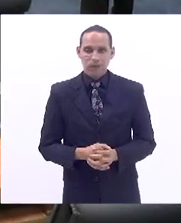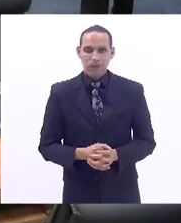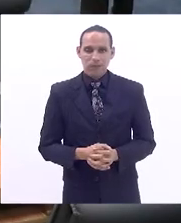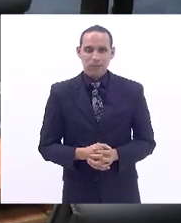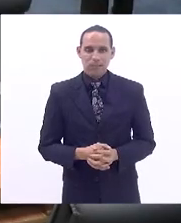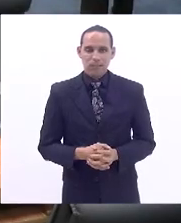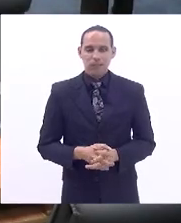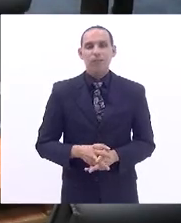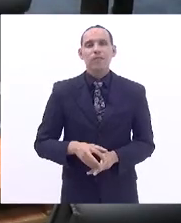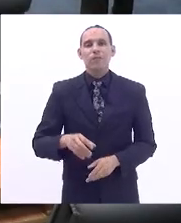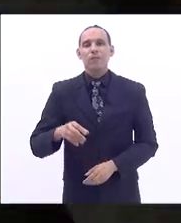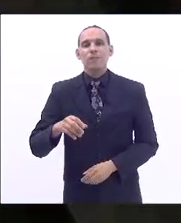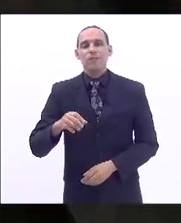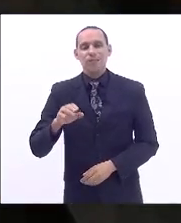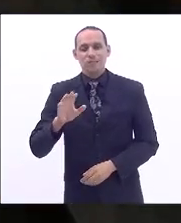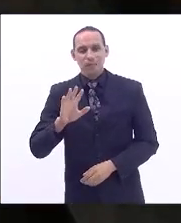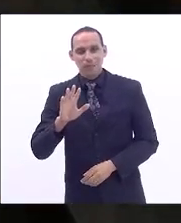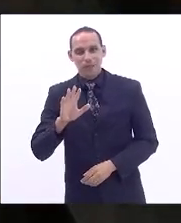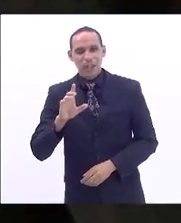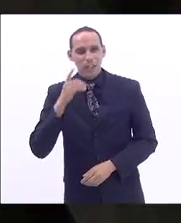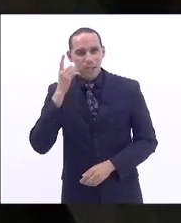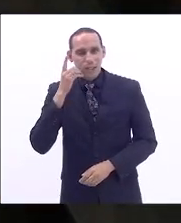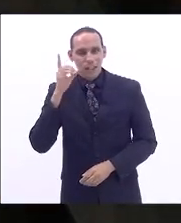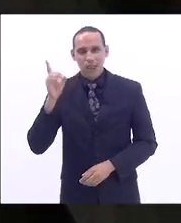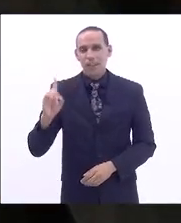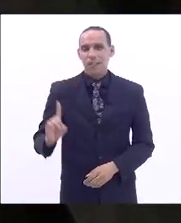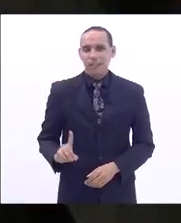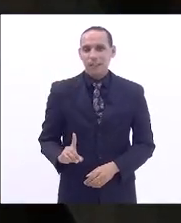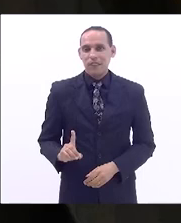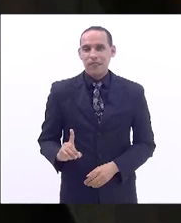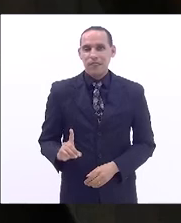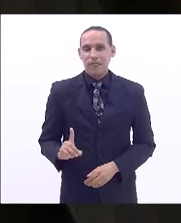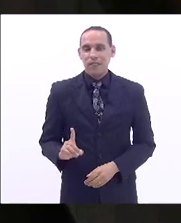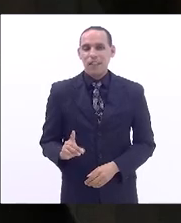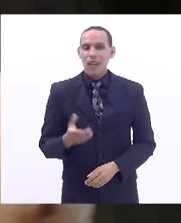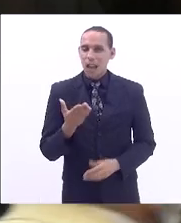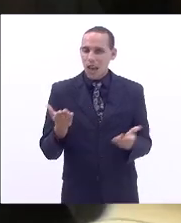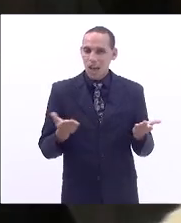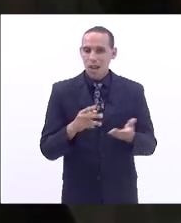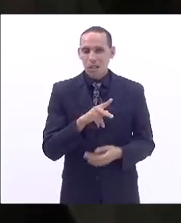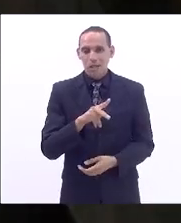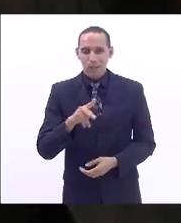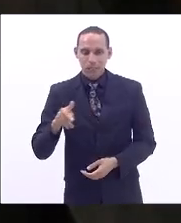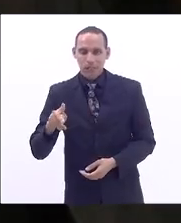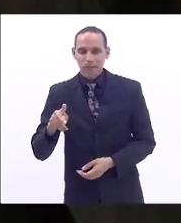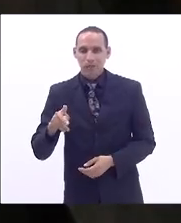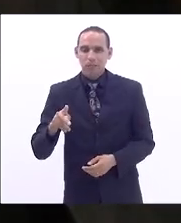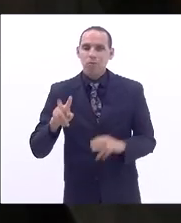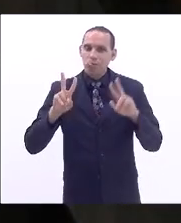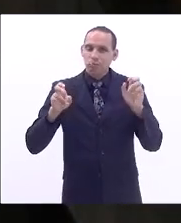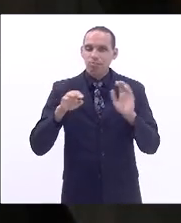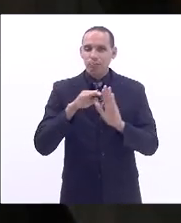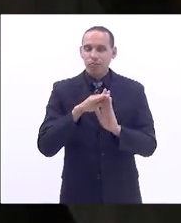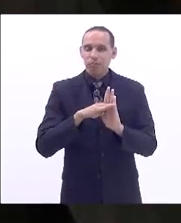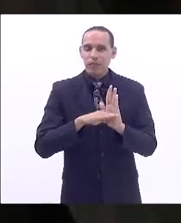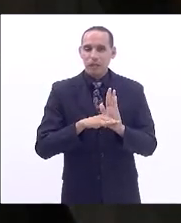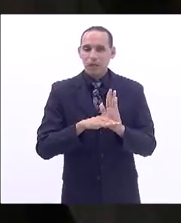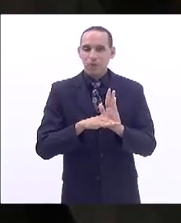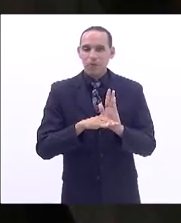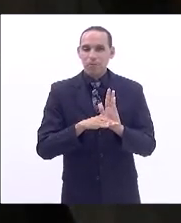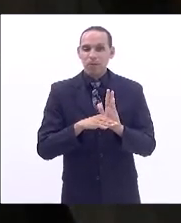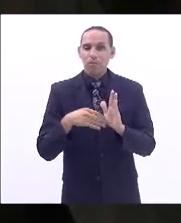oh alô deputada Dani Monteiro que Preside neste momento ao até do dia eu quero